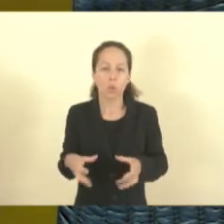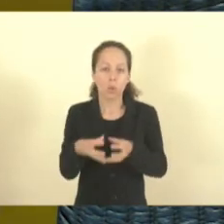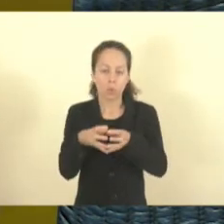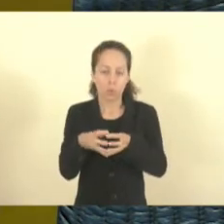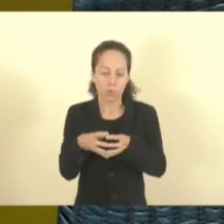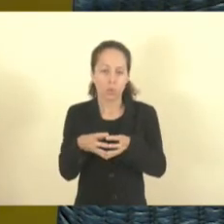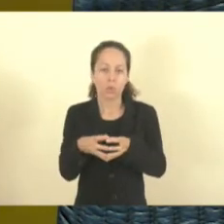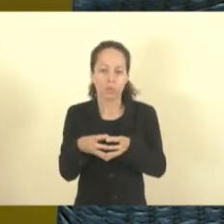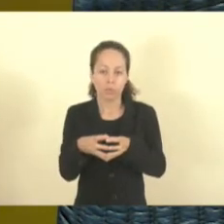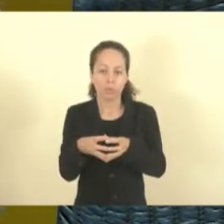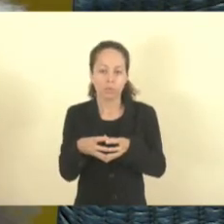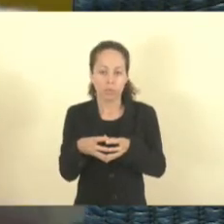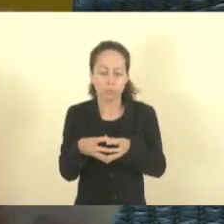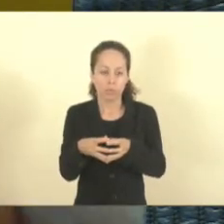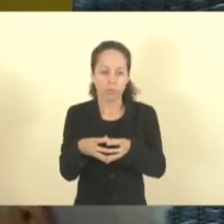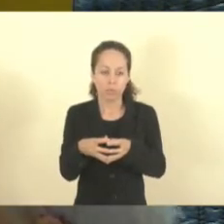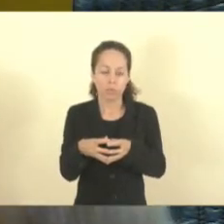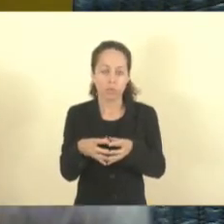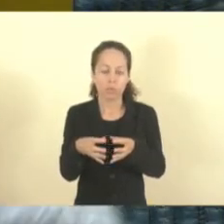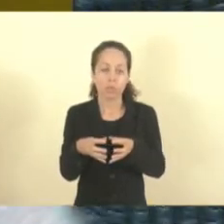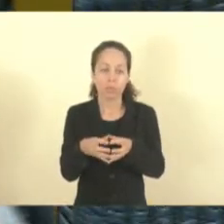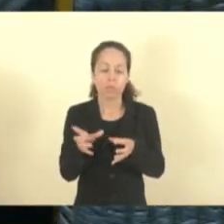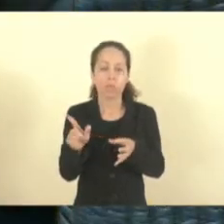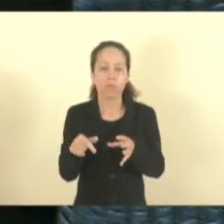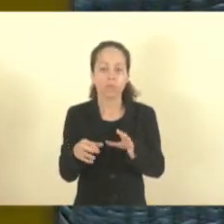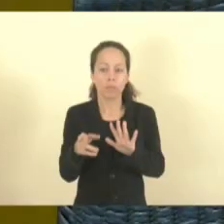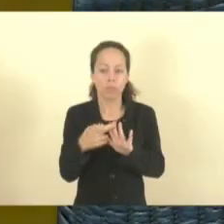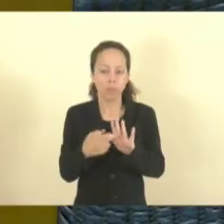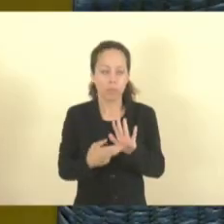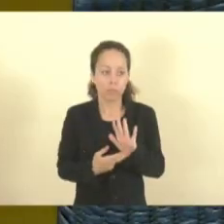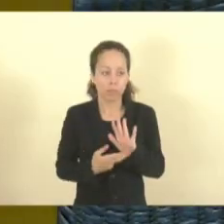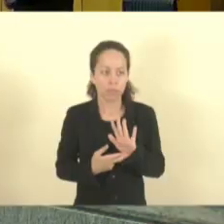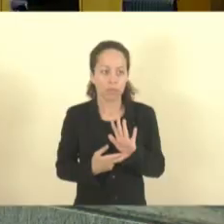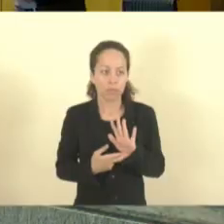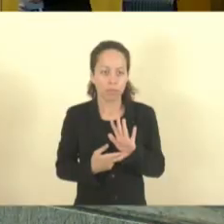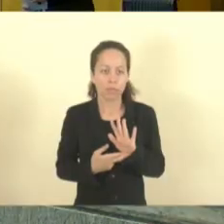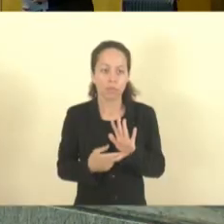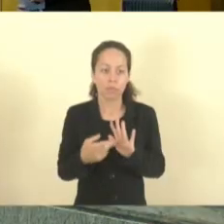quórum. Pois não, é regimental.